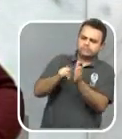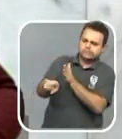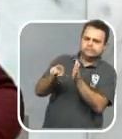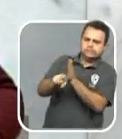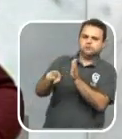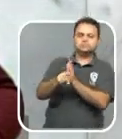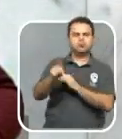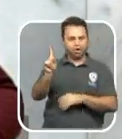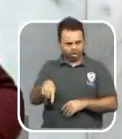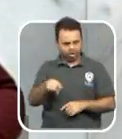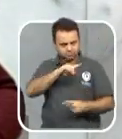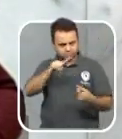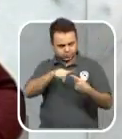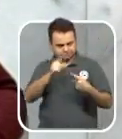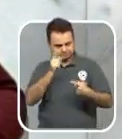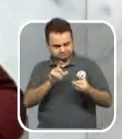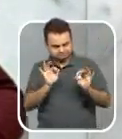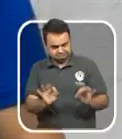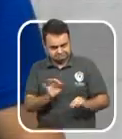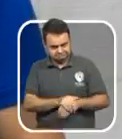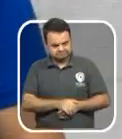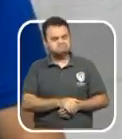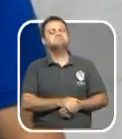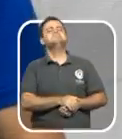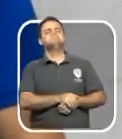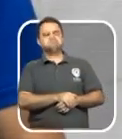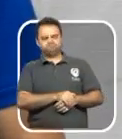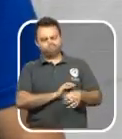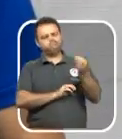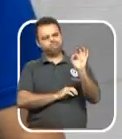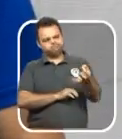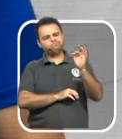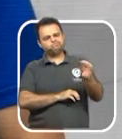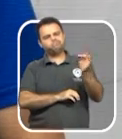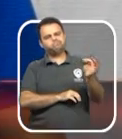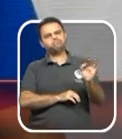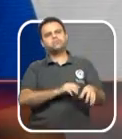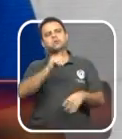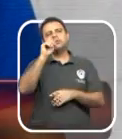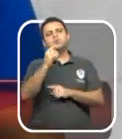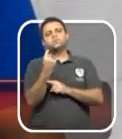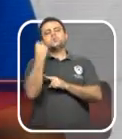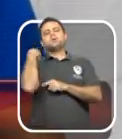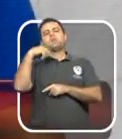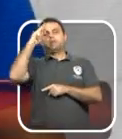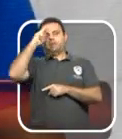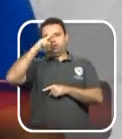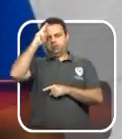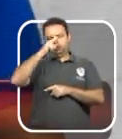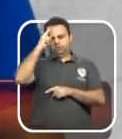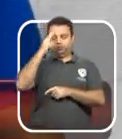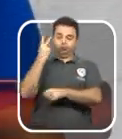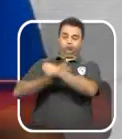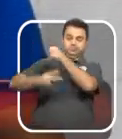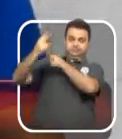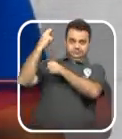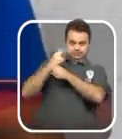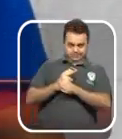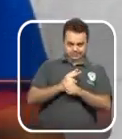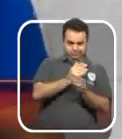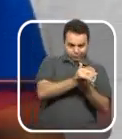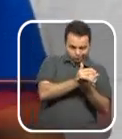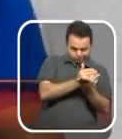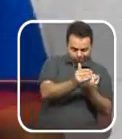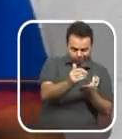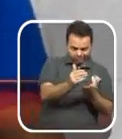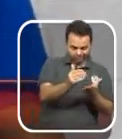seu objetivo no começo desses 2 anos? Sim, eu me lembro, Mariana, que nós, no início do mandato, nós